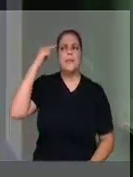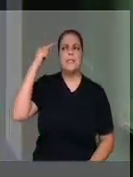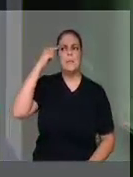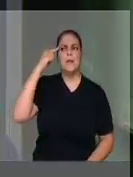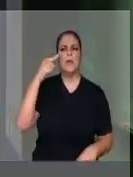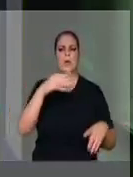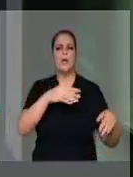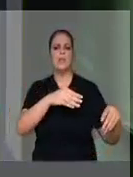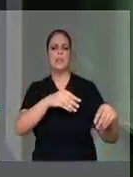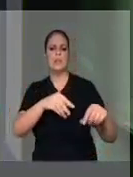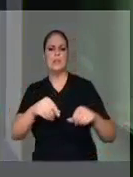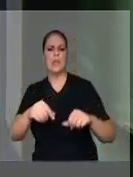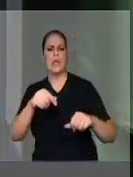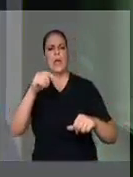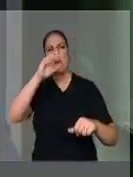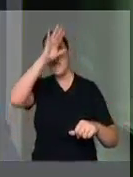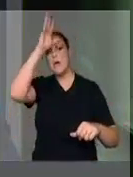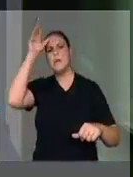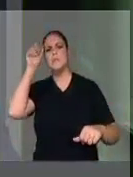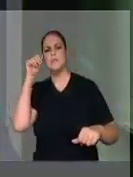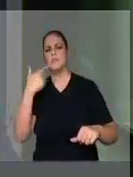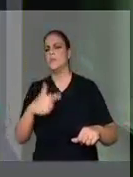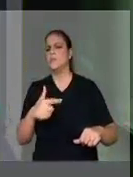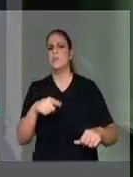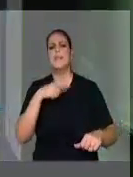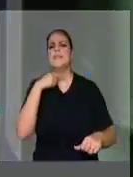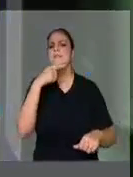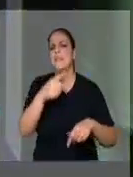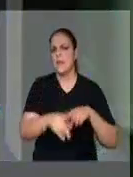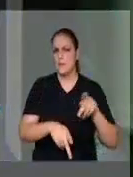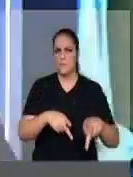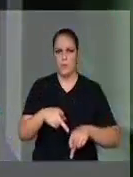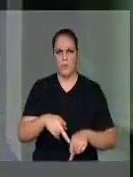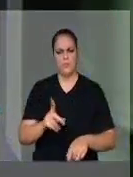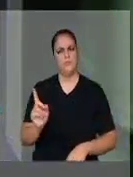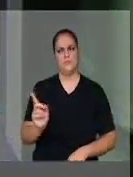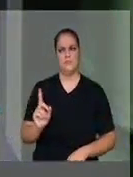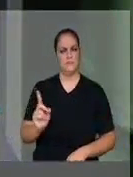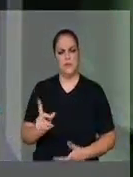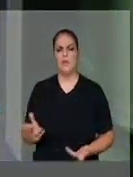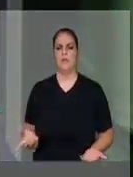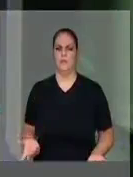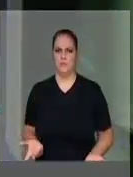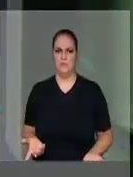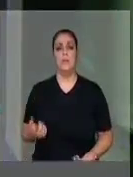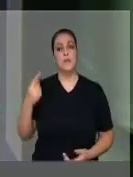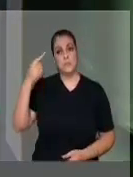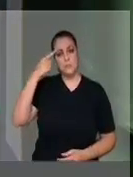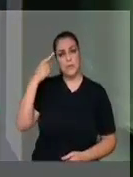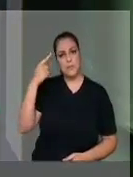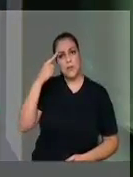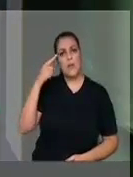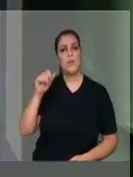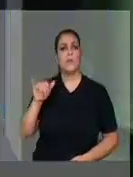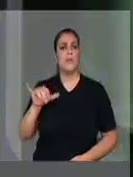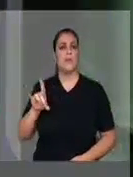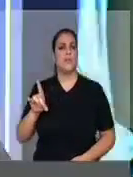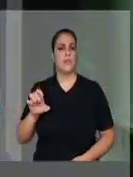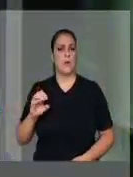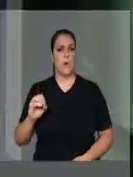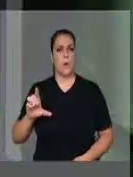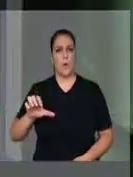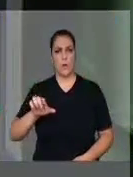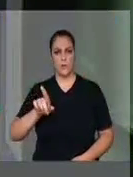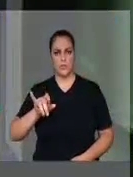terra sem gente, sem povo. E essa ideologia é a base de uma